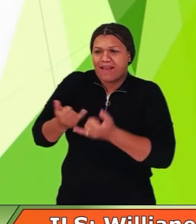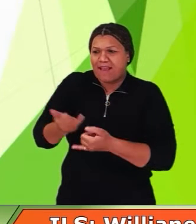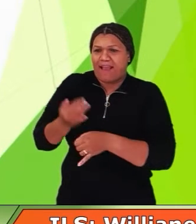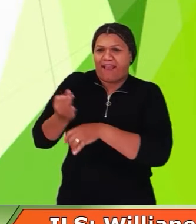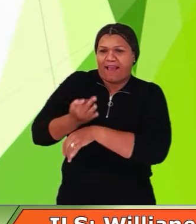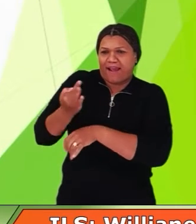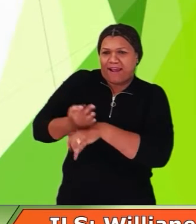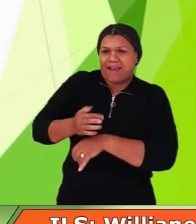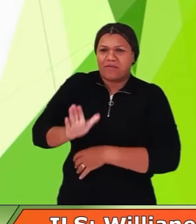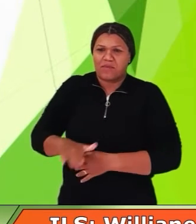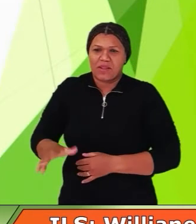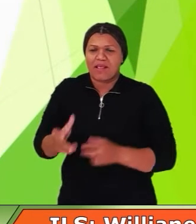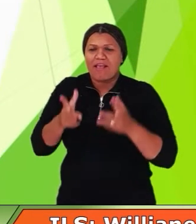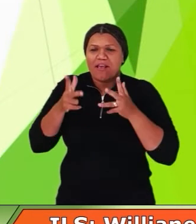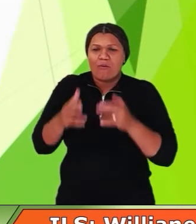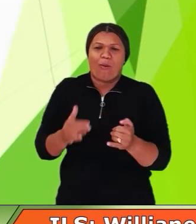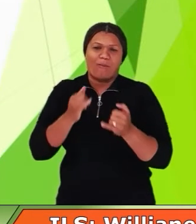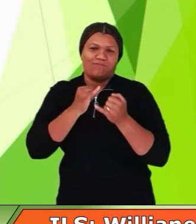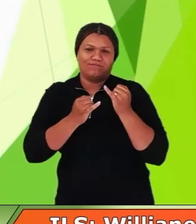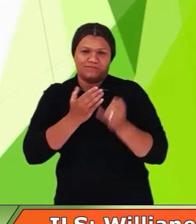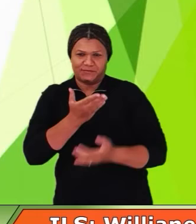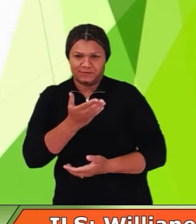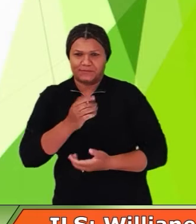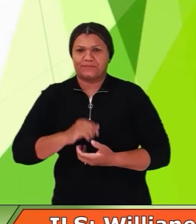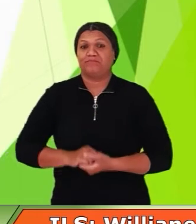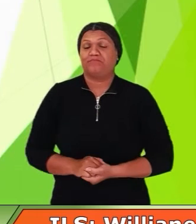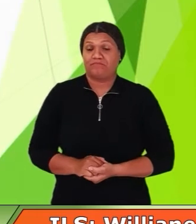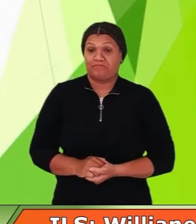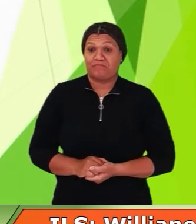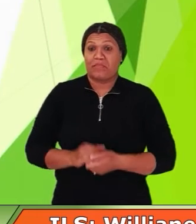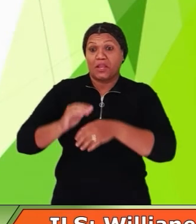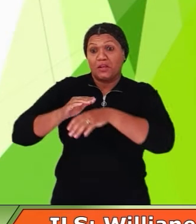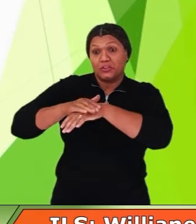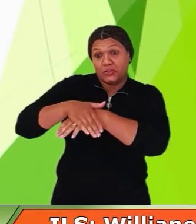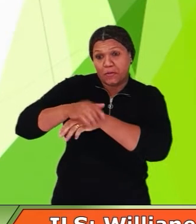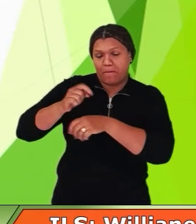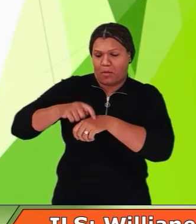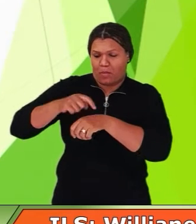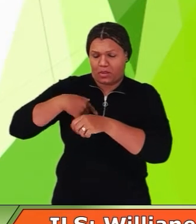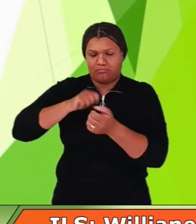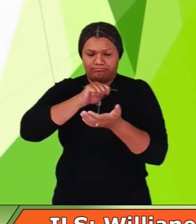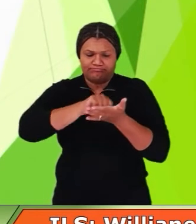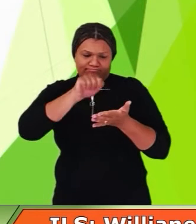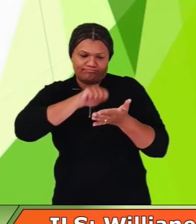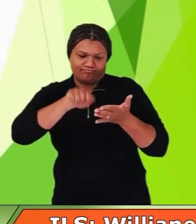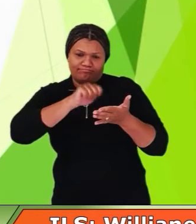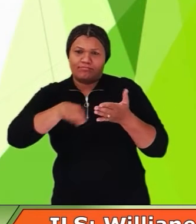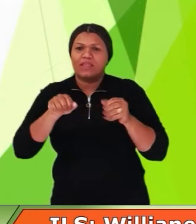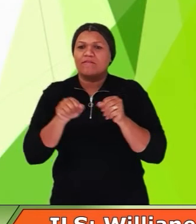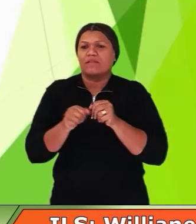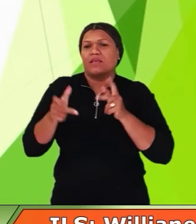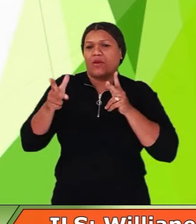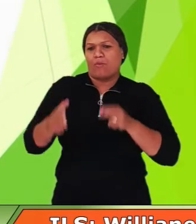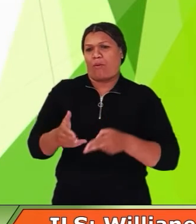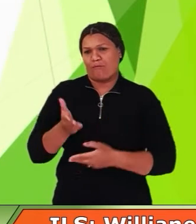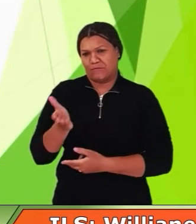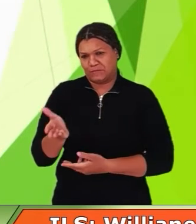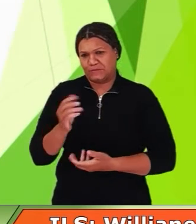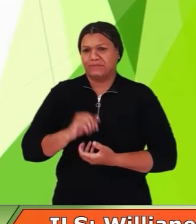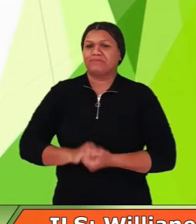ser igualzinho a você e de noite quando escrevo fazer como você